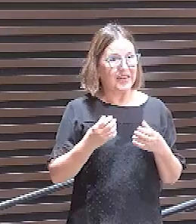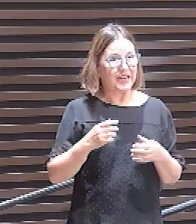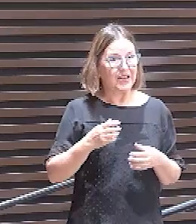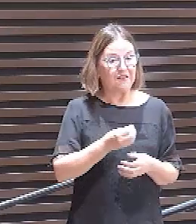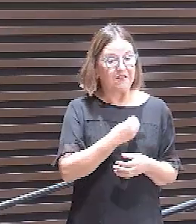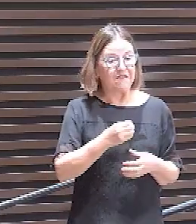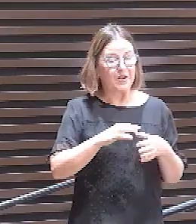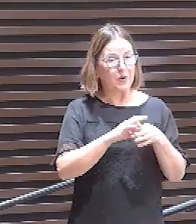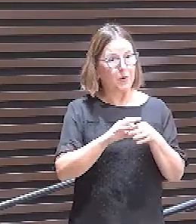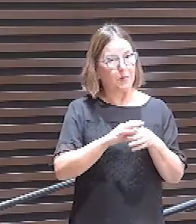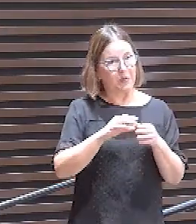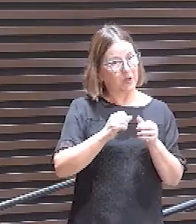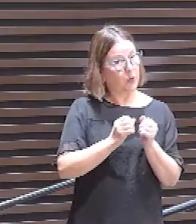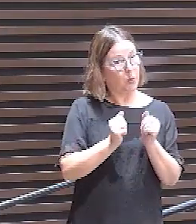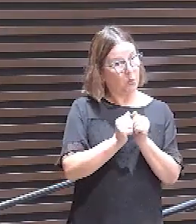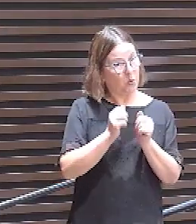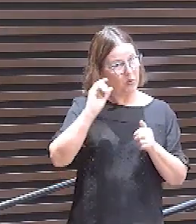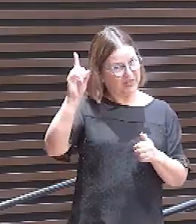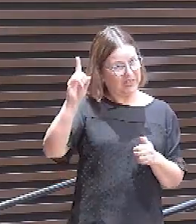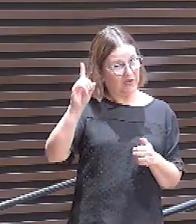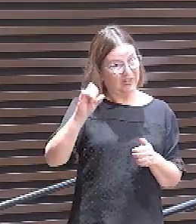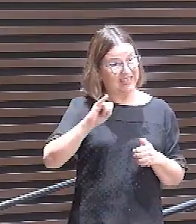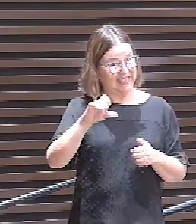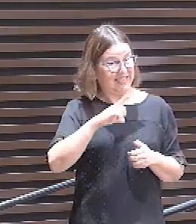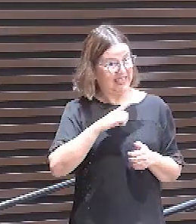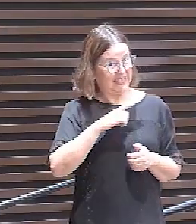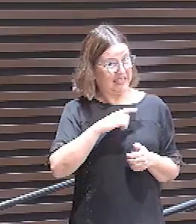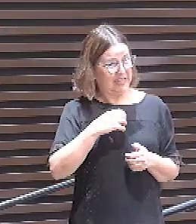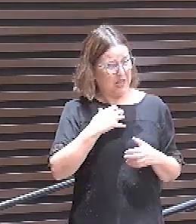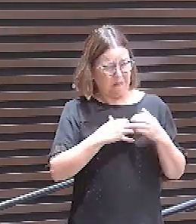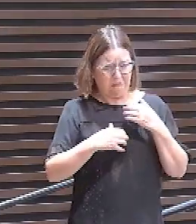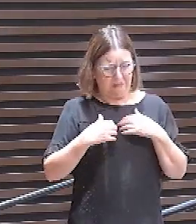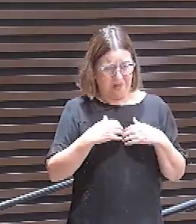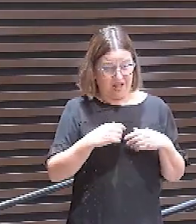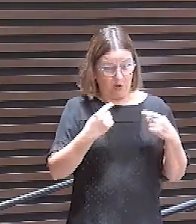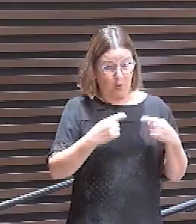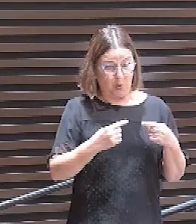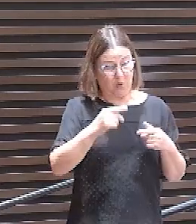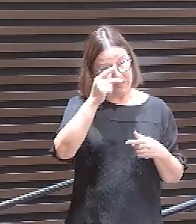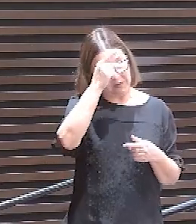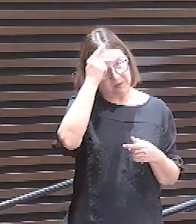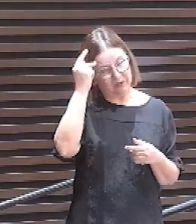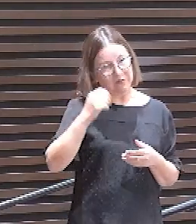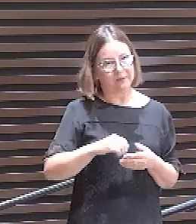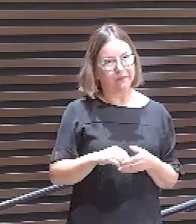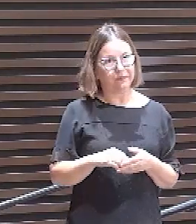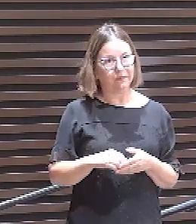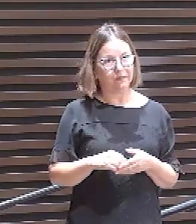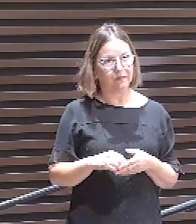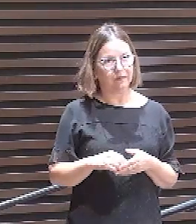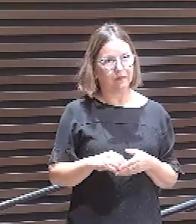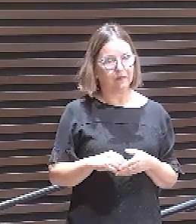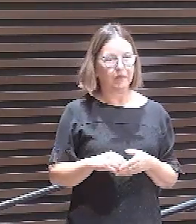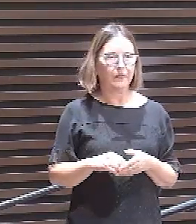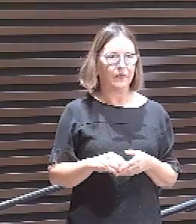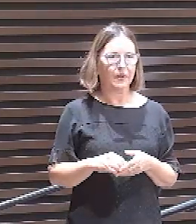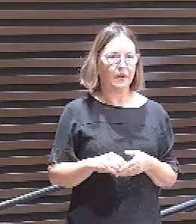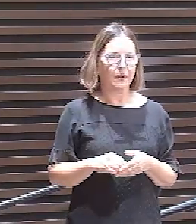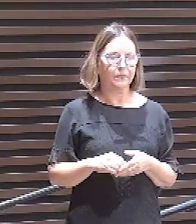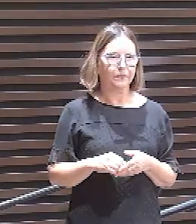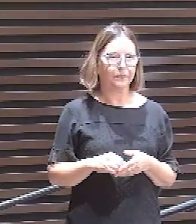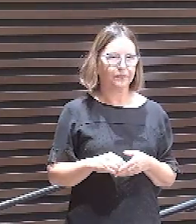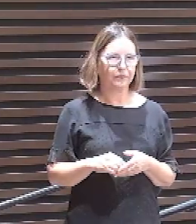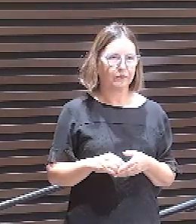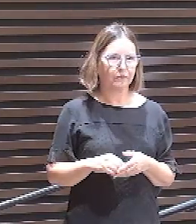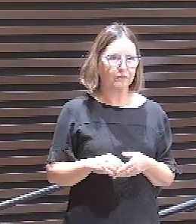Quando no meu coração eu estava magoado com pessoas próximas e com